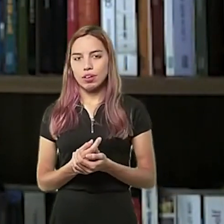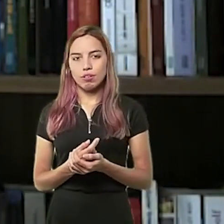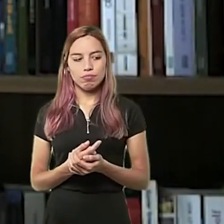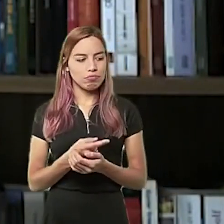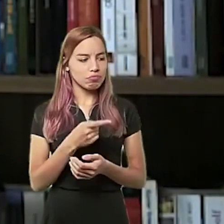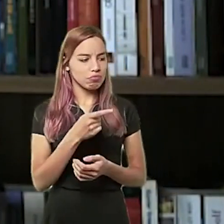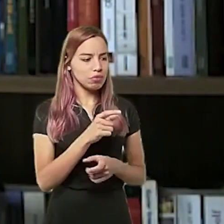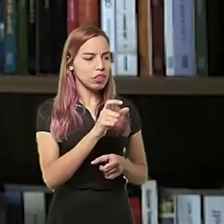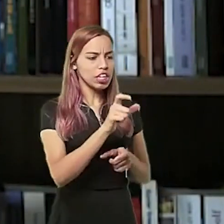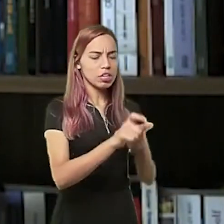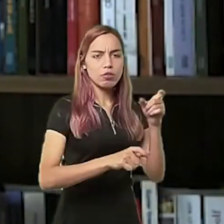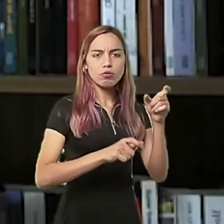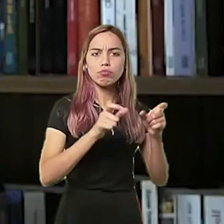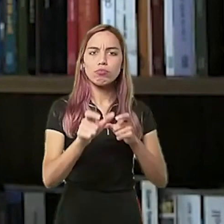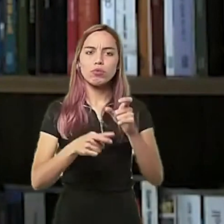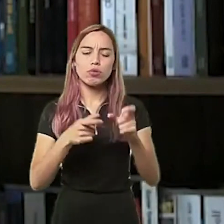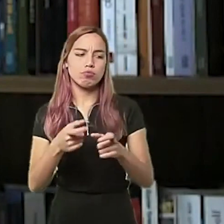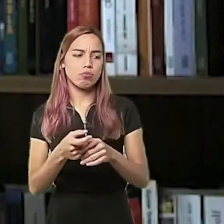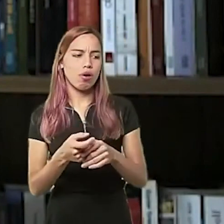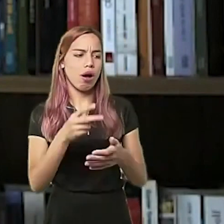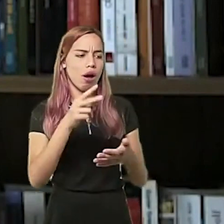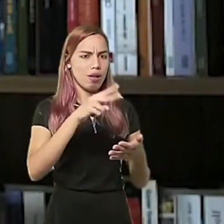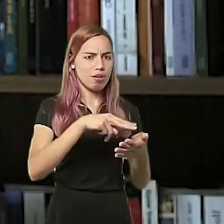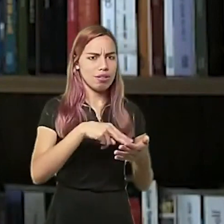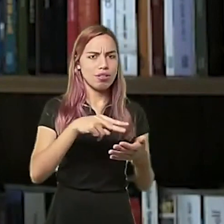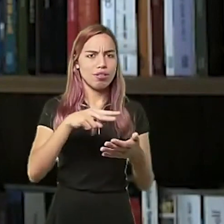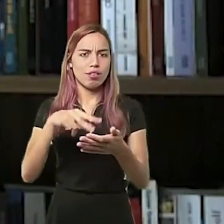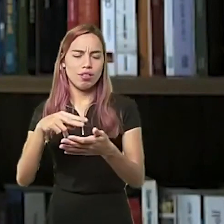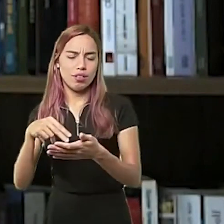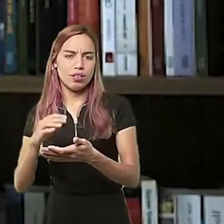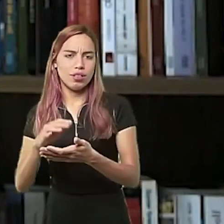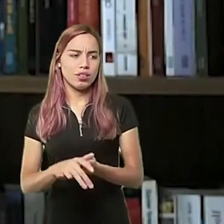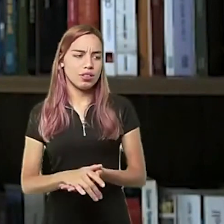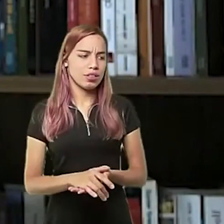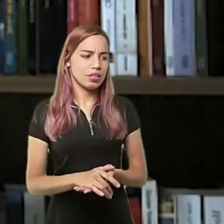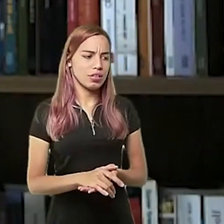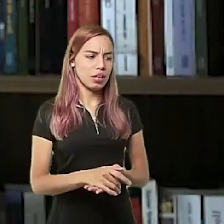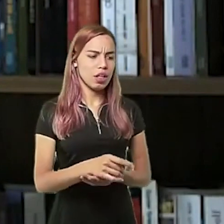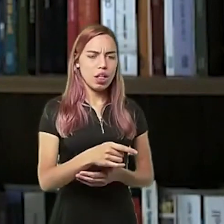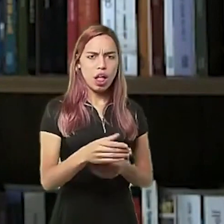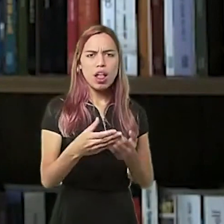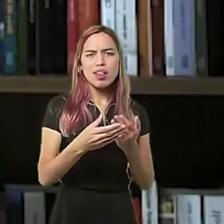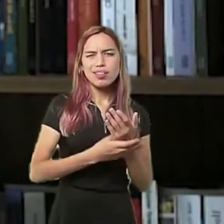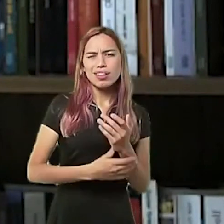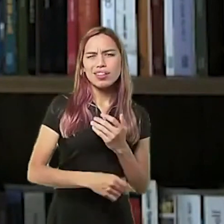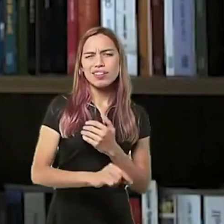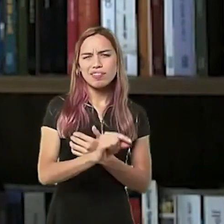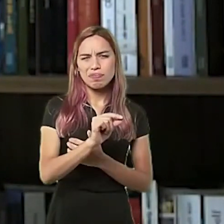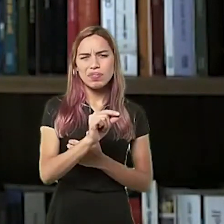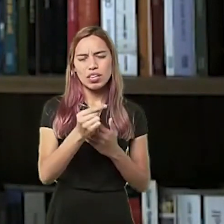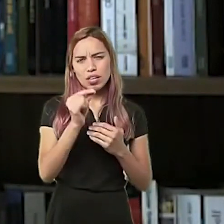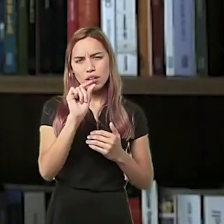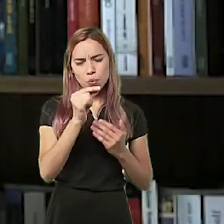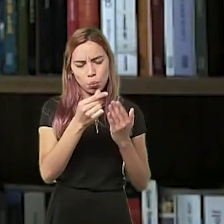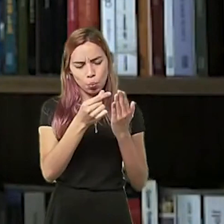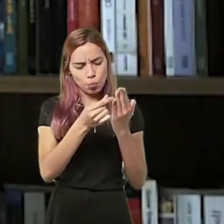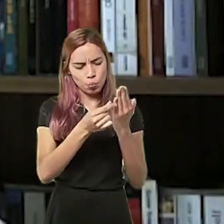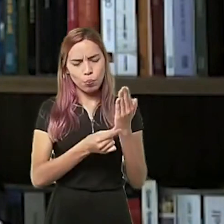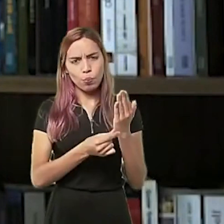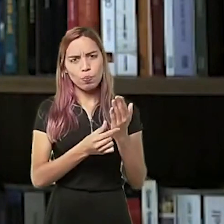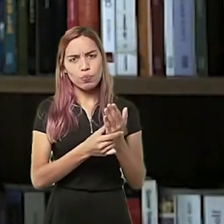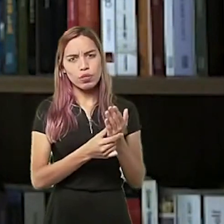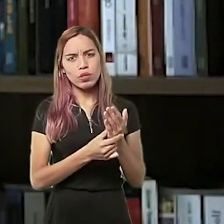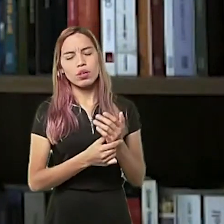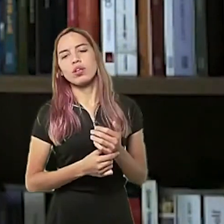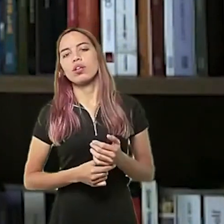lido, né, teve uma boa acolhida, mas ainda assim era uma edição muito pequena, uma edição